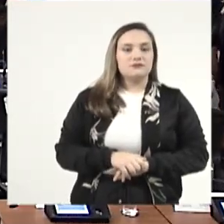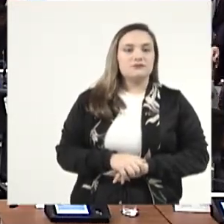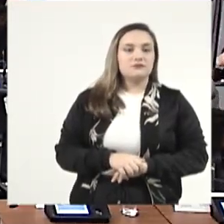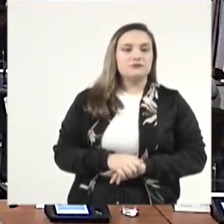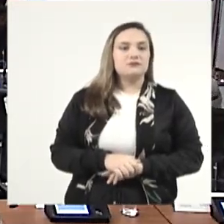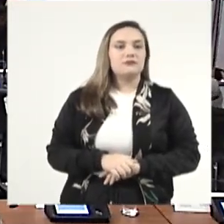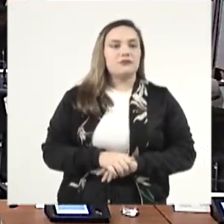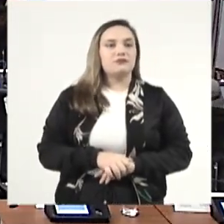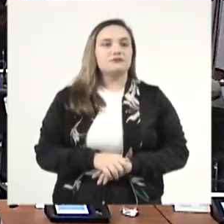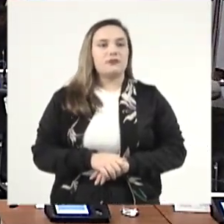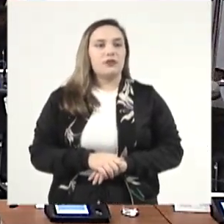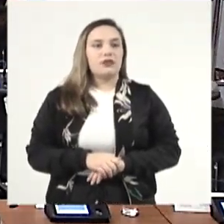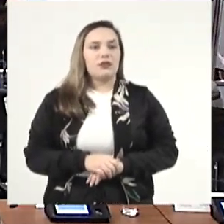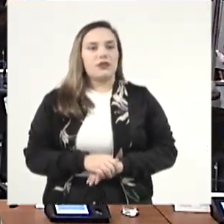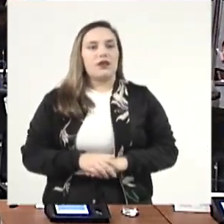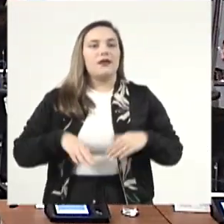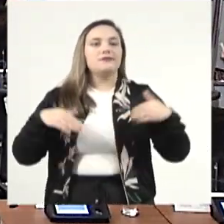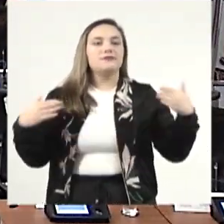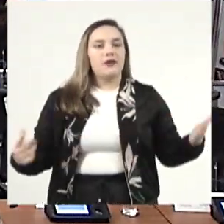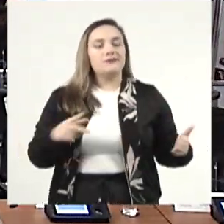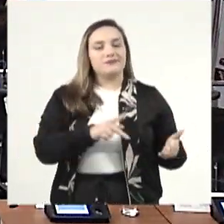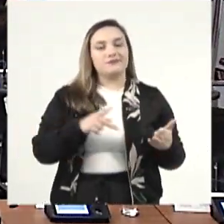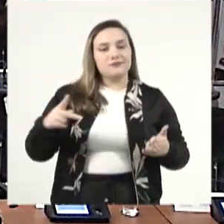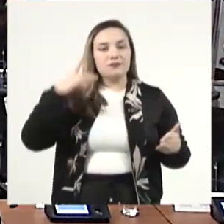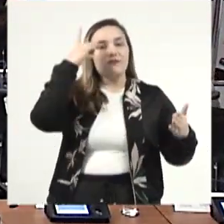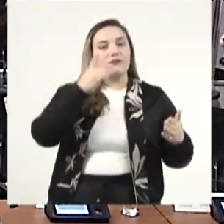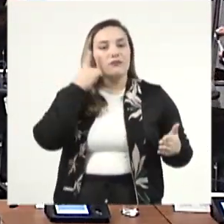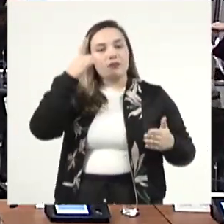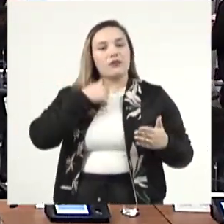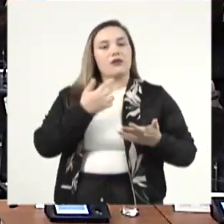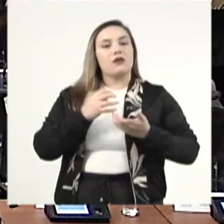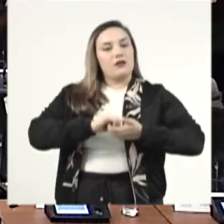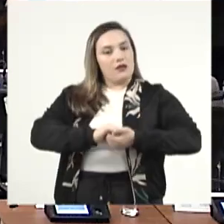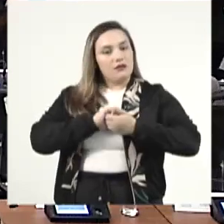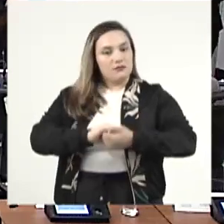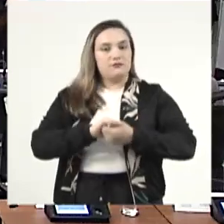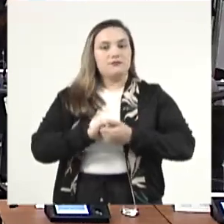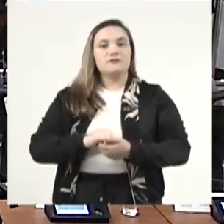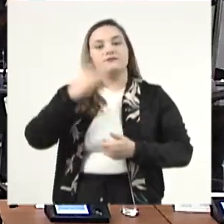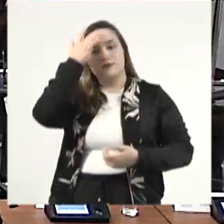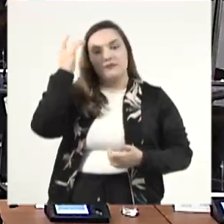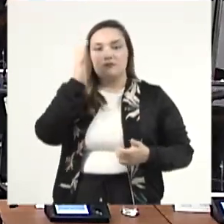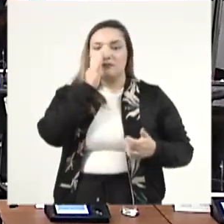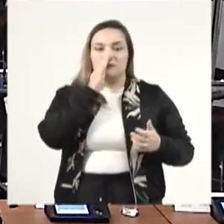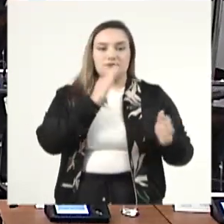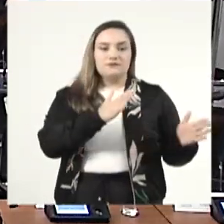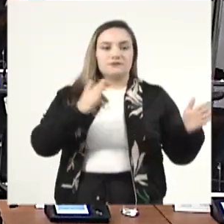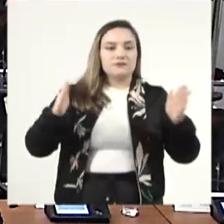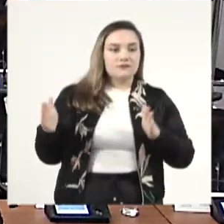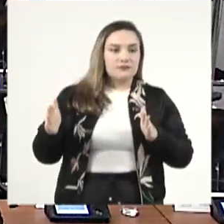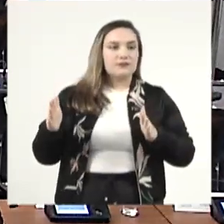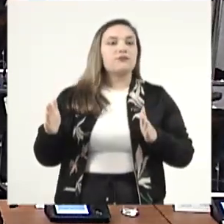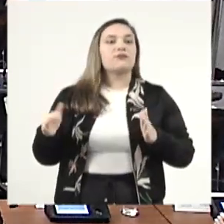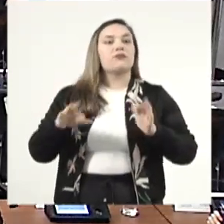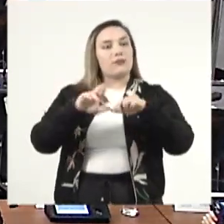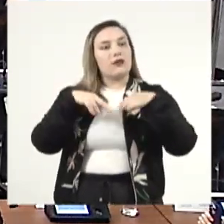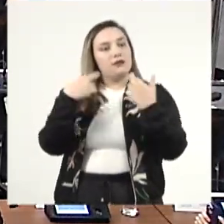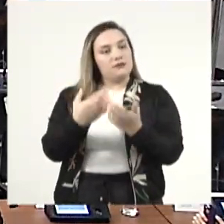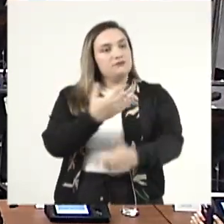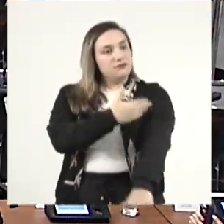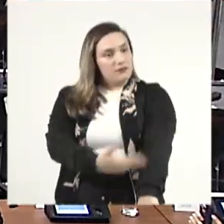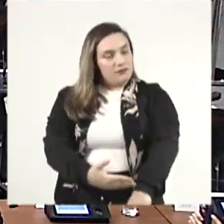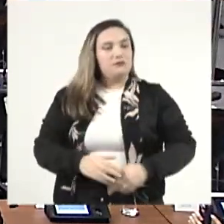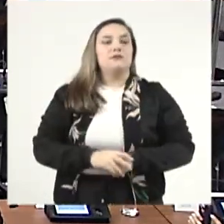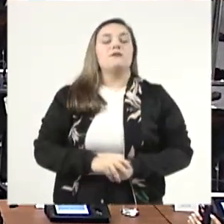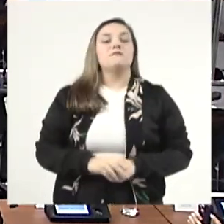Senhor presidente, senhores deputados, cumprimento a todos os que nos prestigiam aqui na sessão